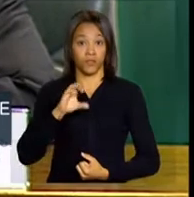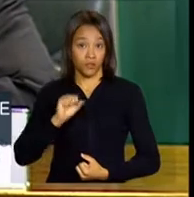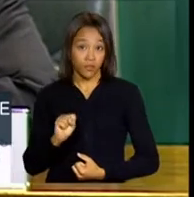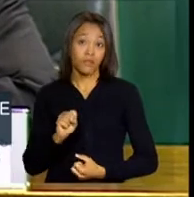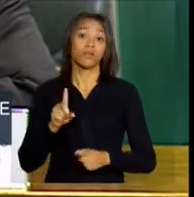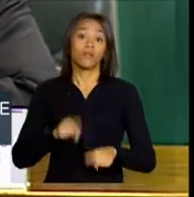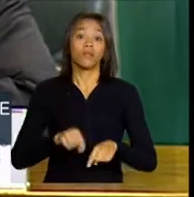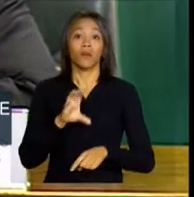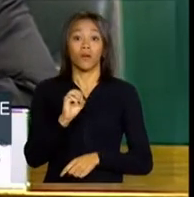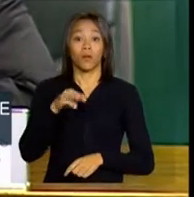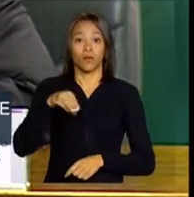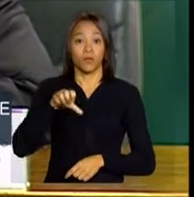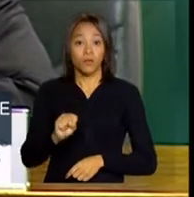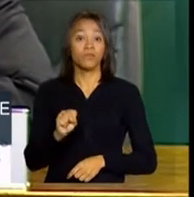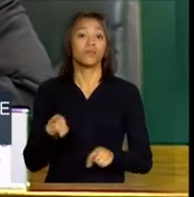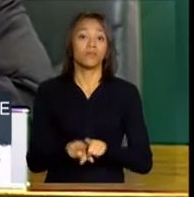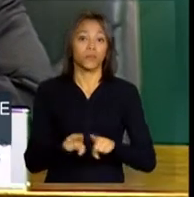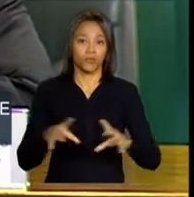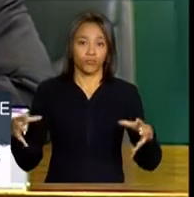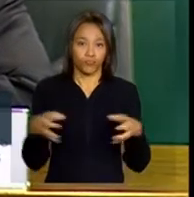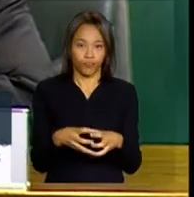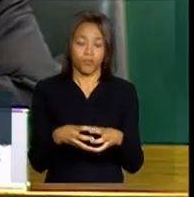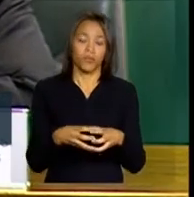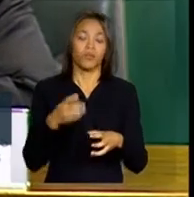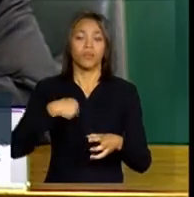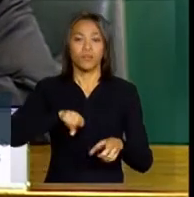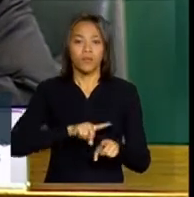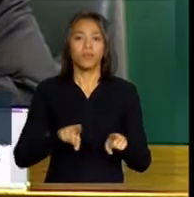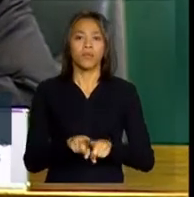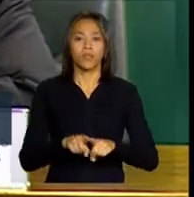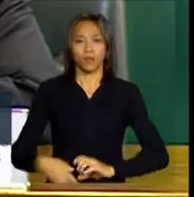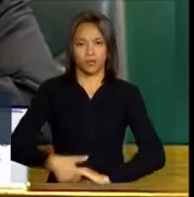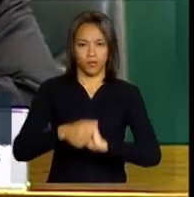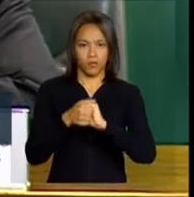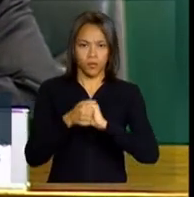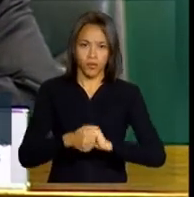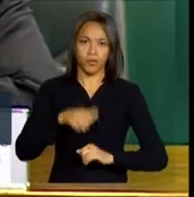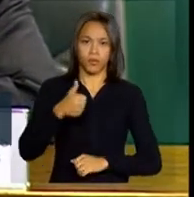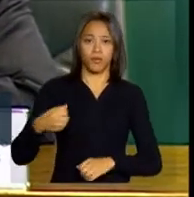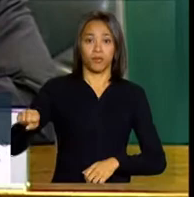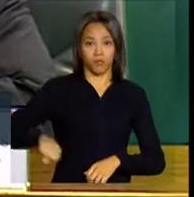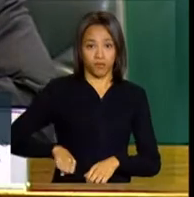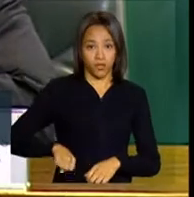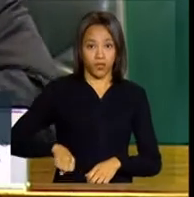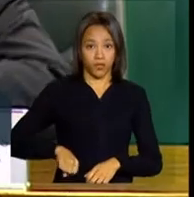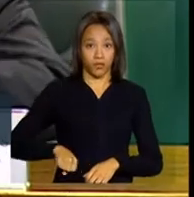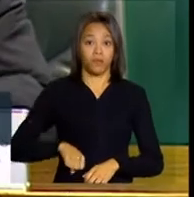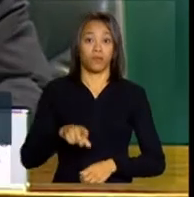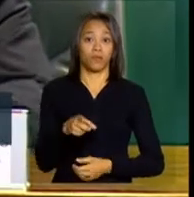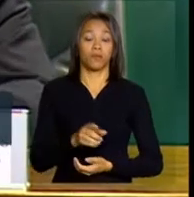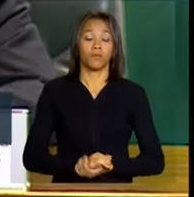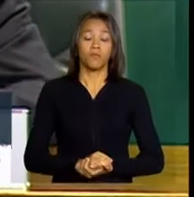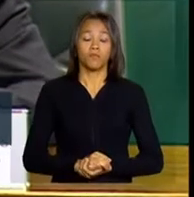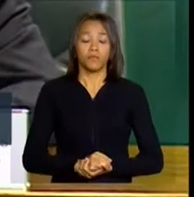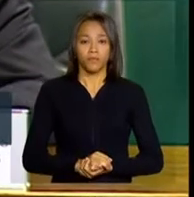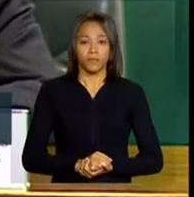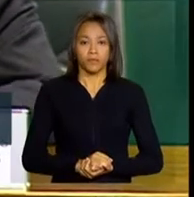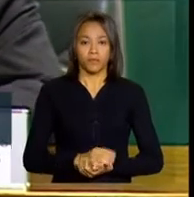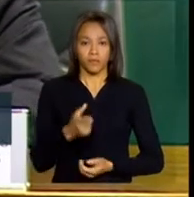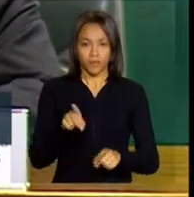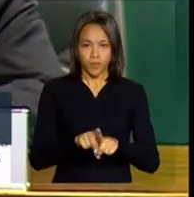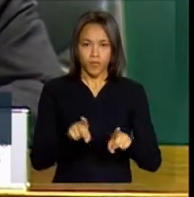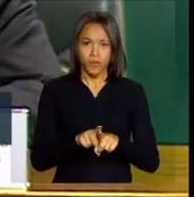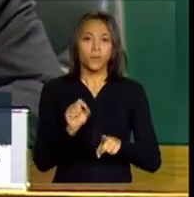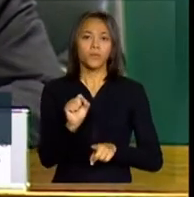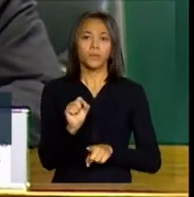controversas no Mc queria cumprimentar em primeiro lugar Embaixador Rui Nogueira secretário Geral das relações exteriores por